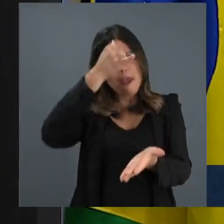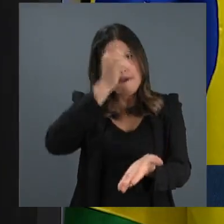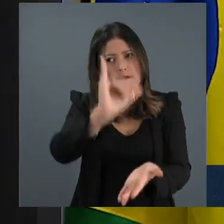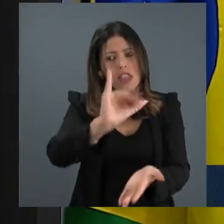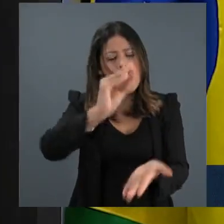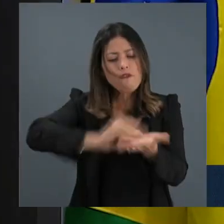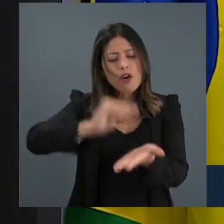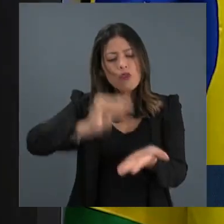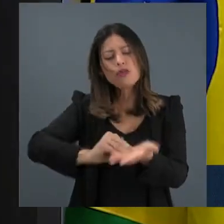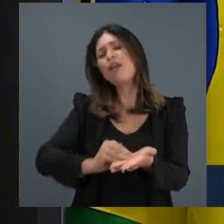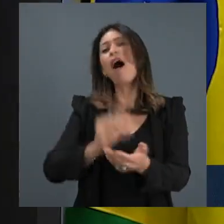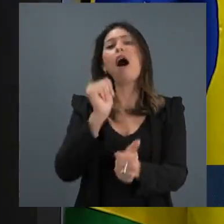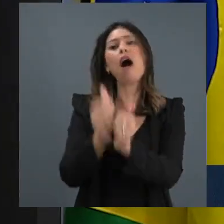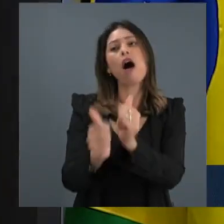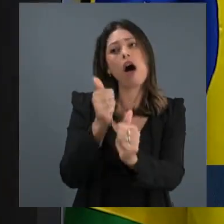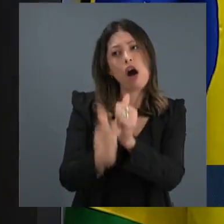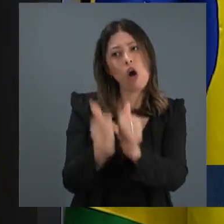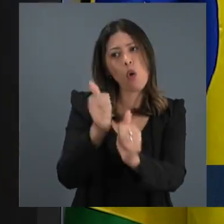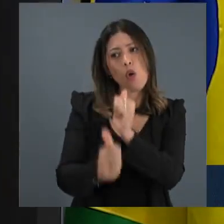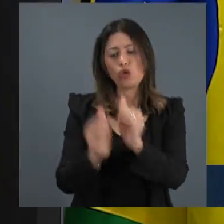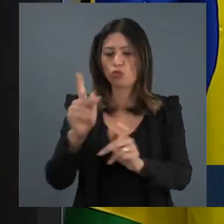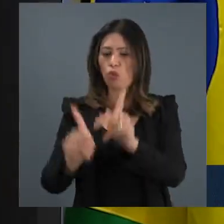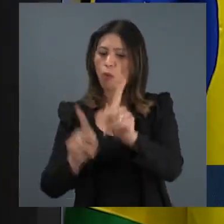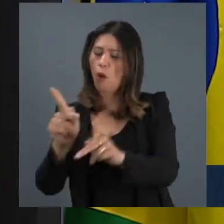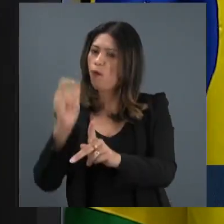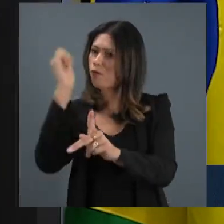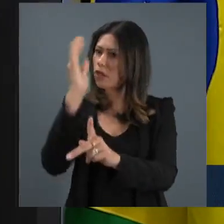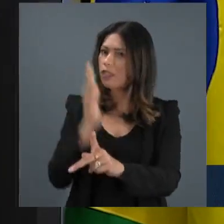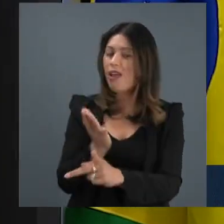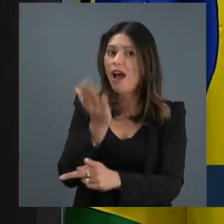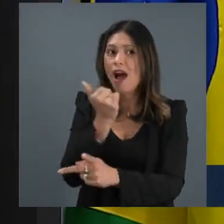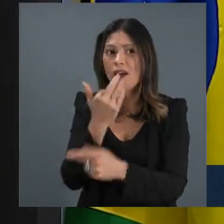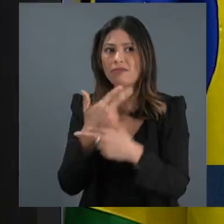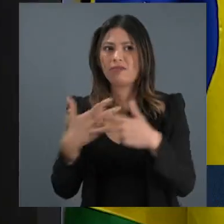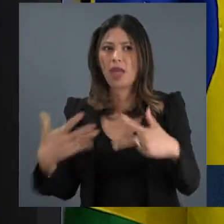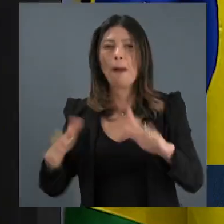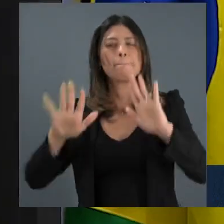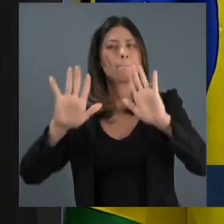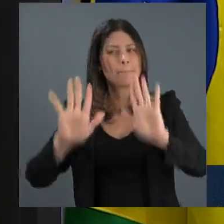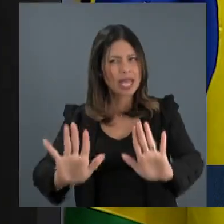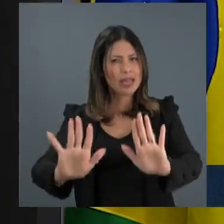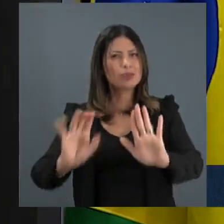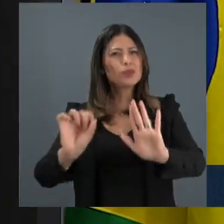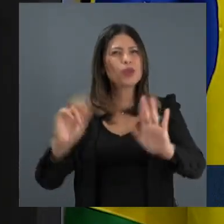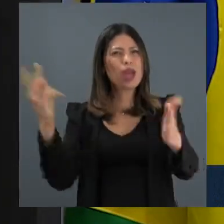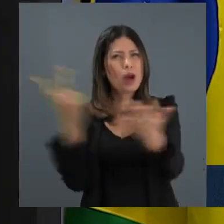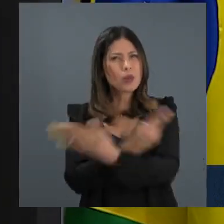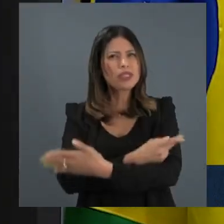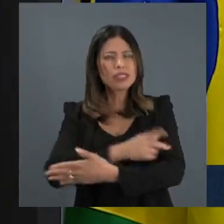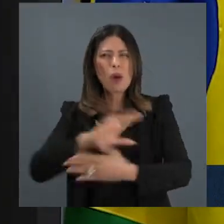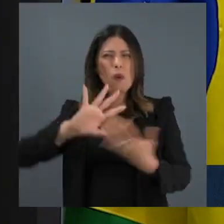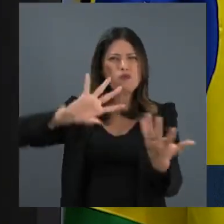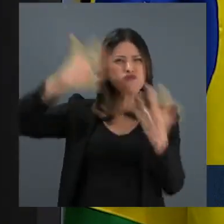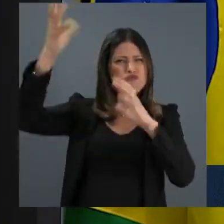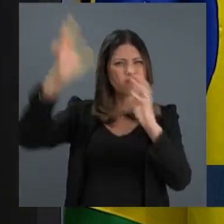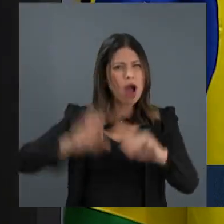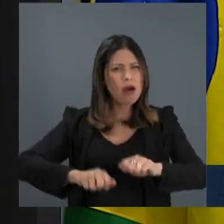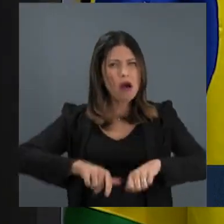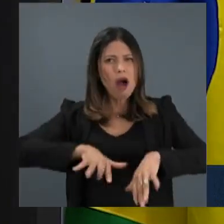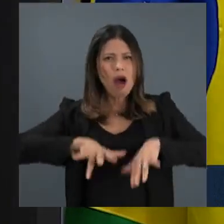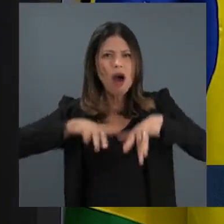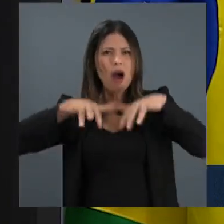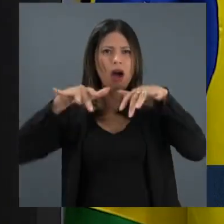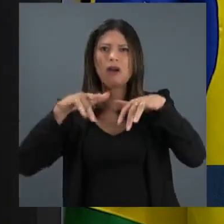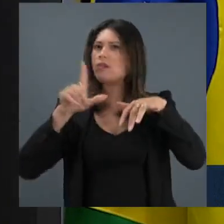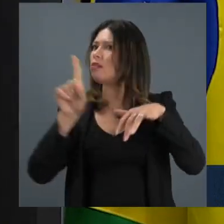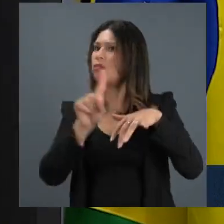dos brasileiros. Mas olha só, a tragédia das enchentes não impactou, repito, não